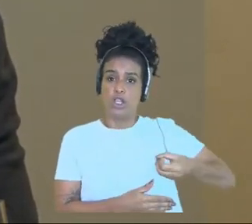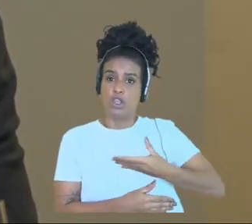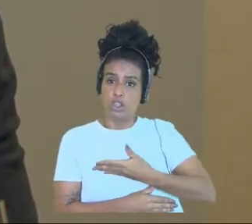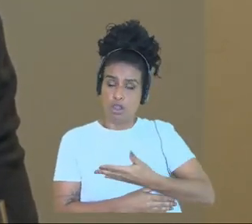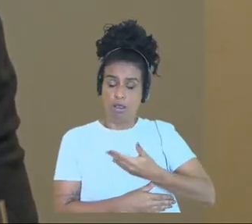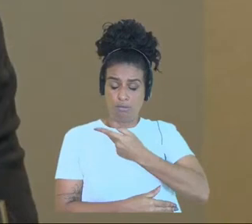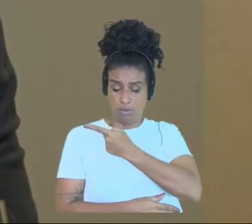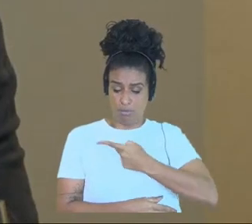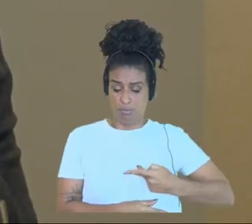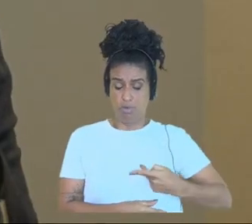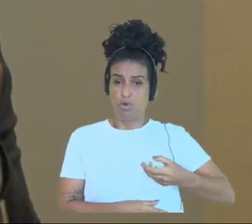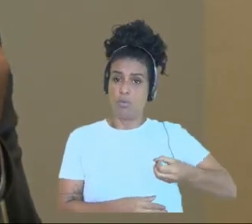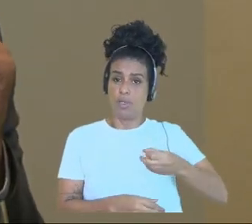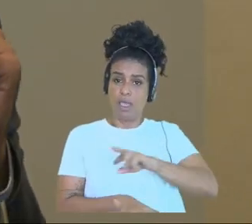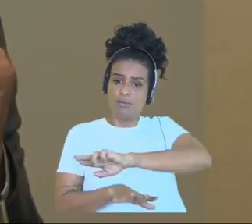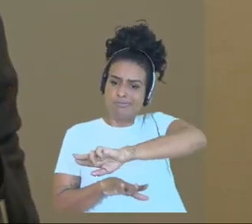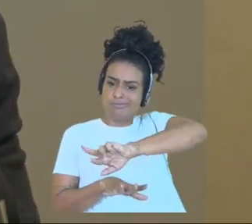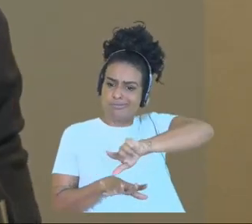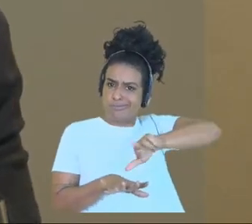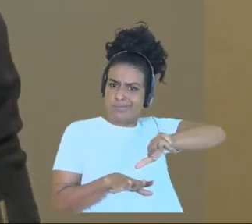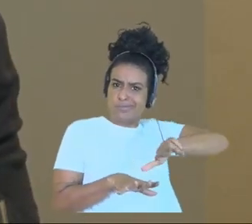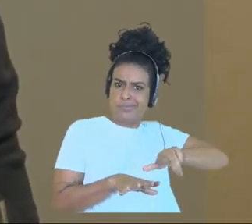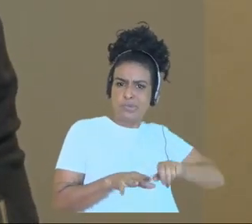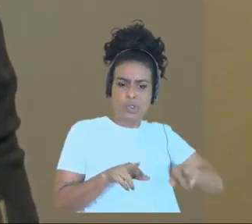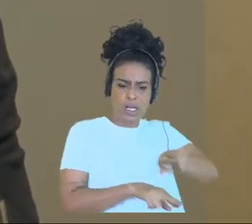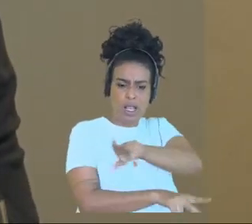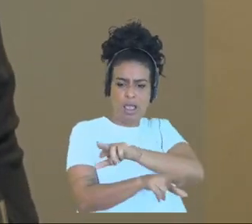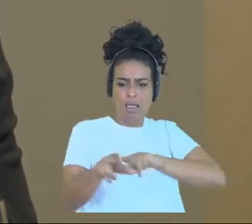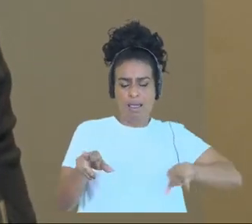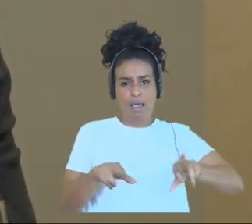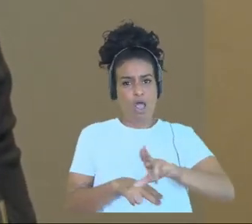plural, que nunca comportou esse tipo de linguagem.